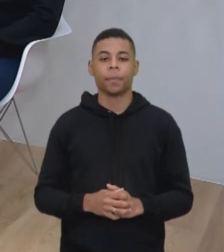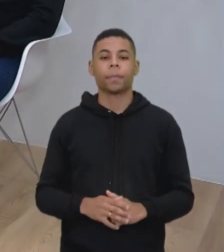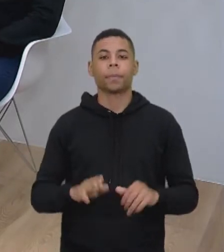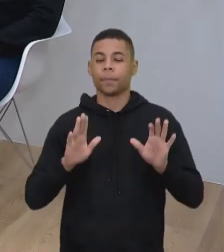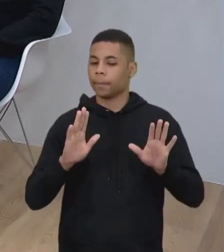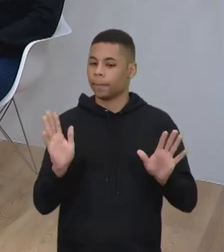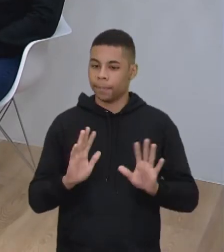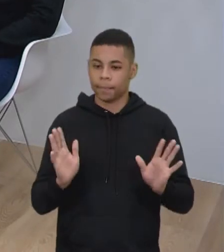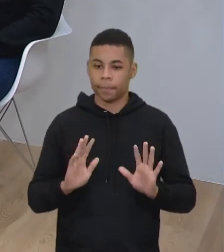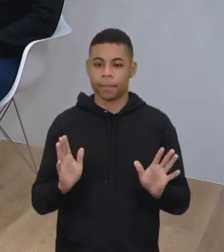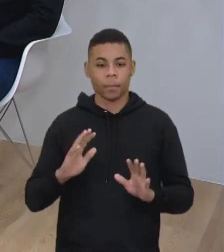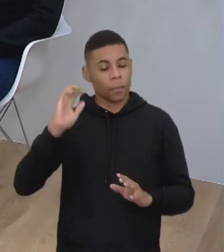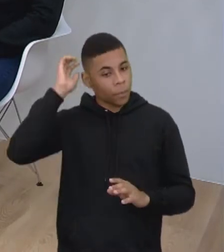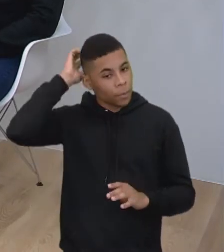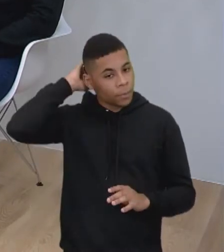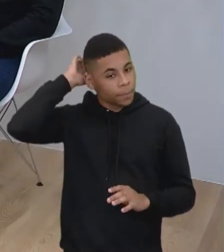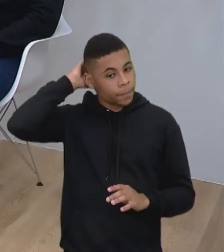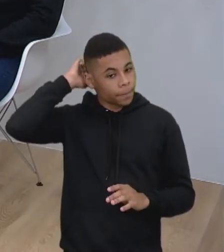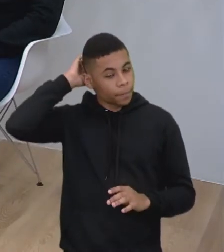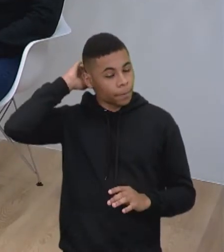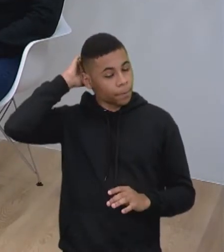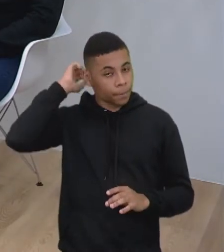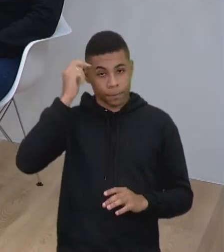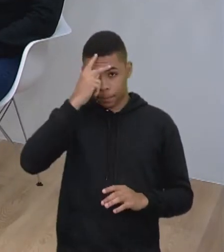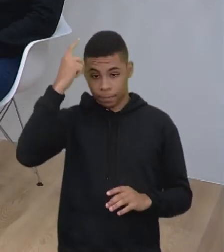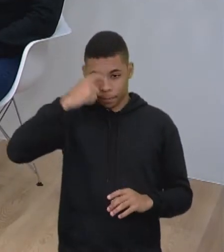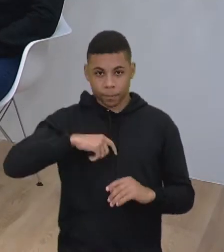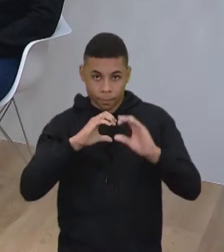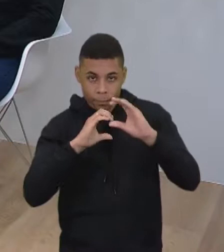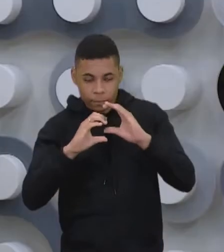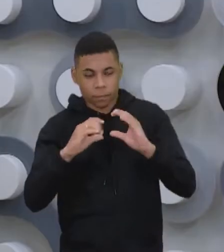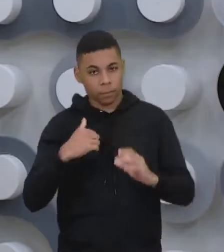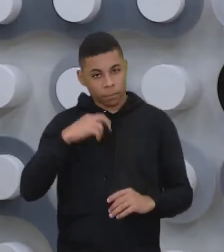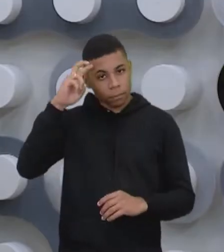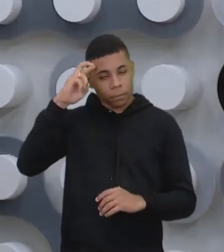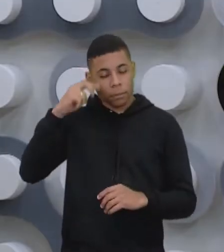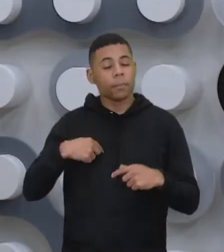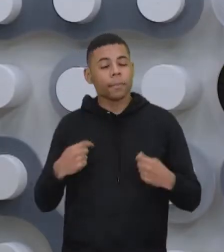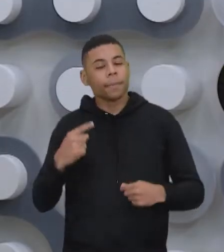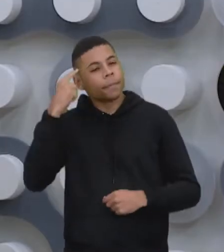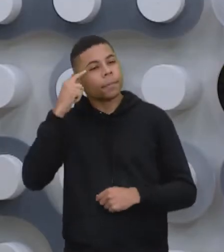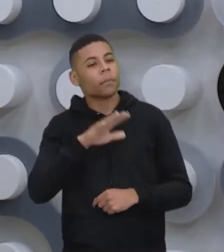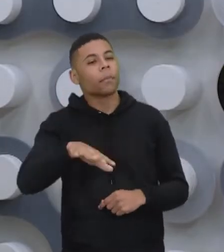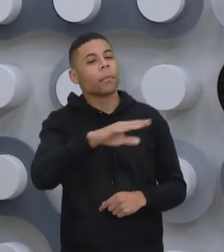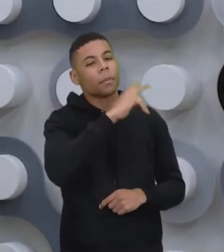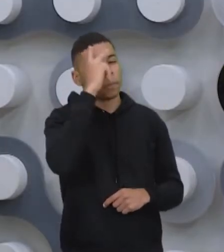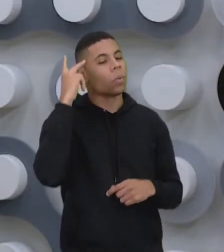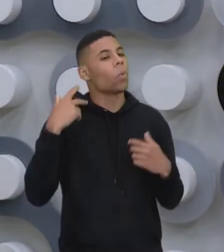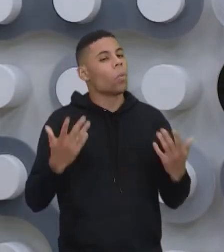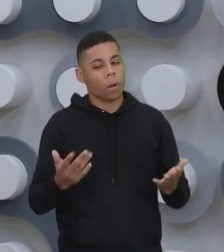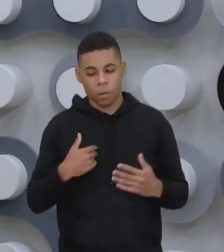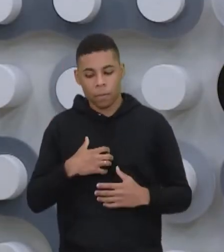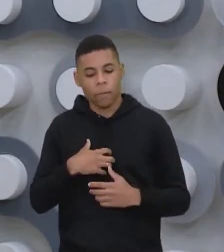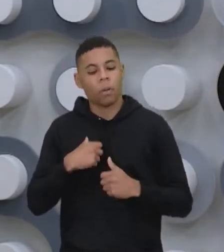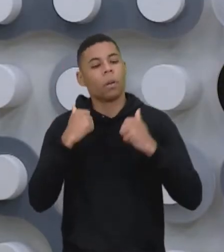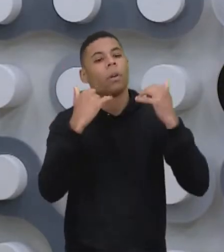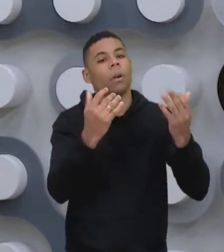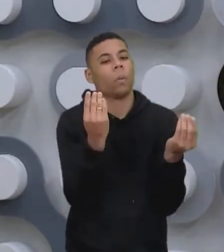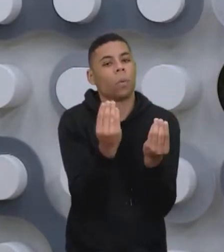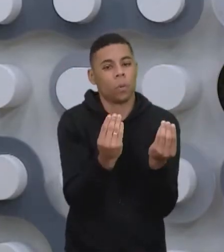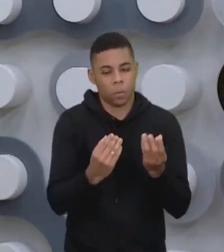não, o comunicador inteligente, ele tem que perceber qual é o público, qual é a linguagem, qual é a forma,